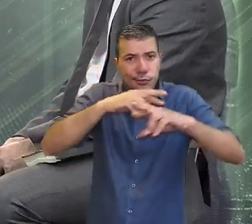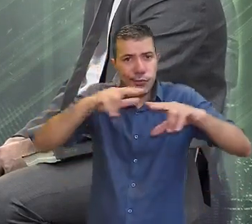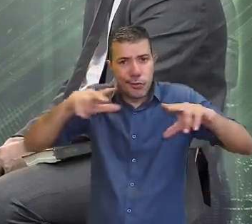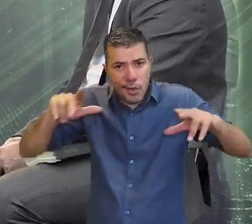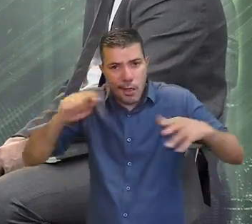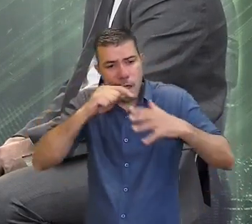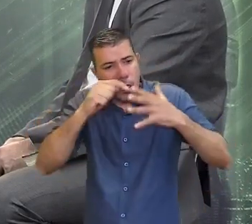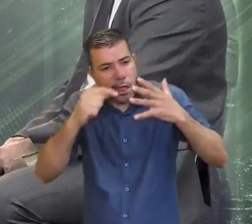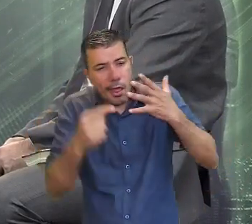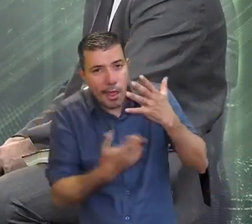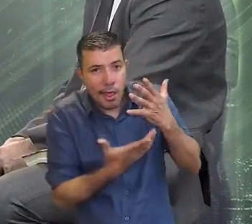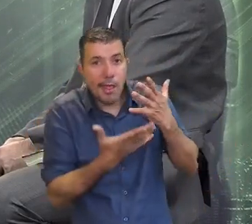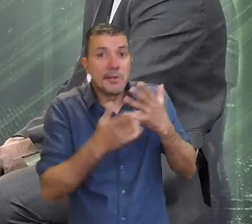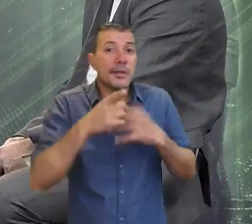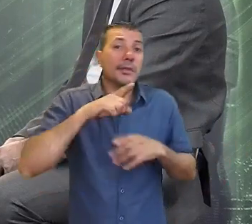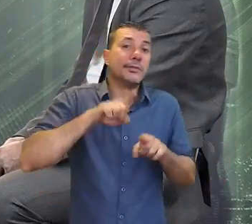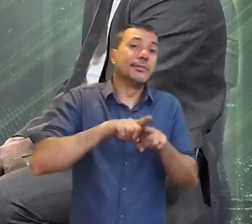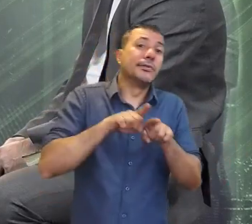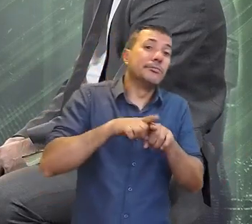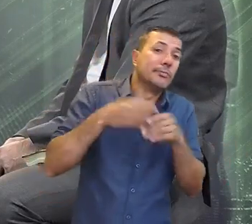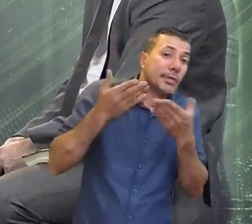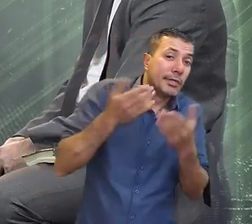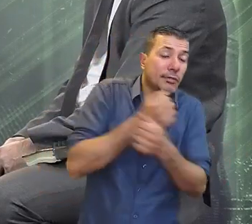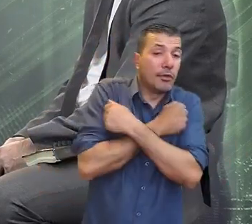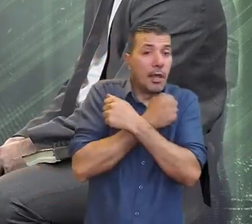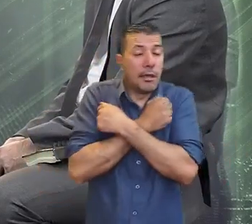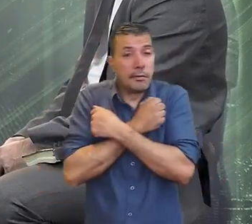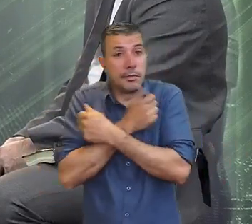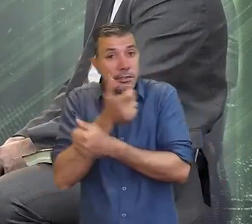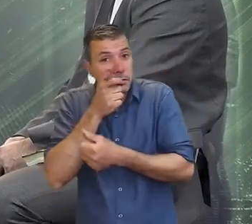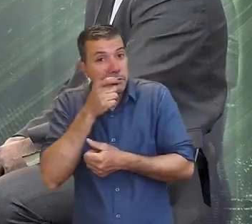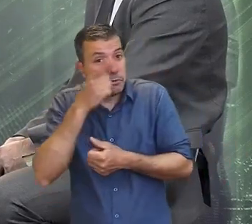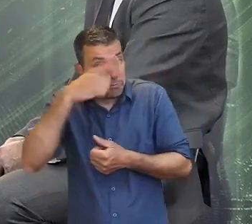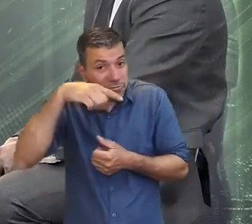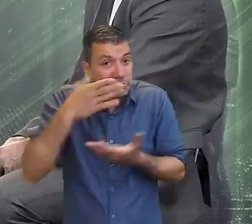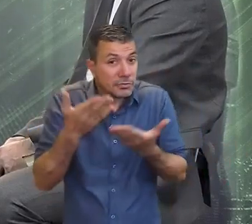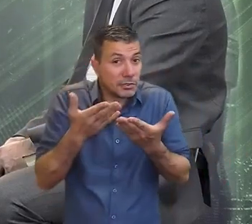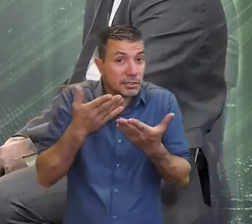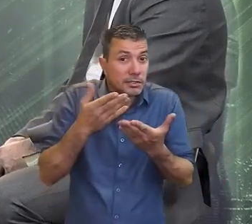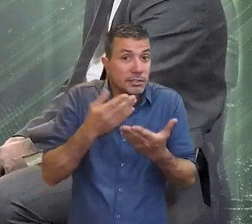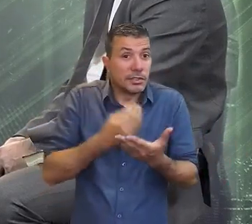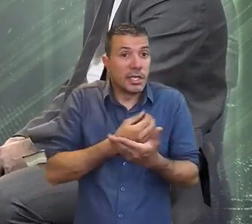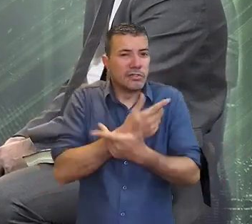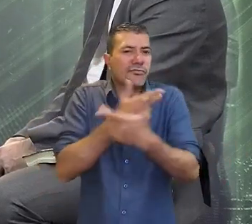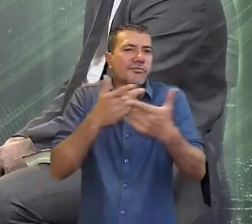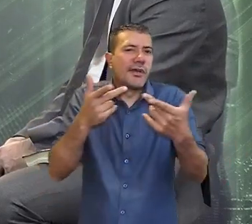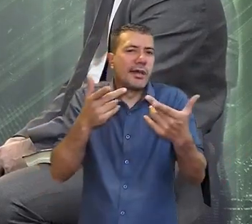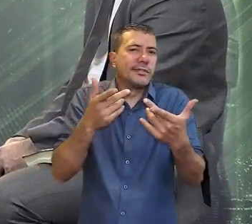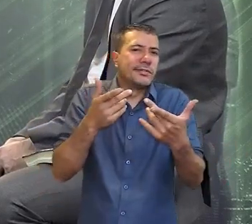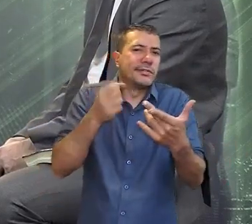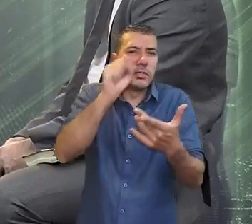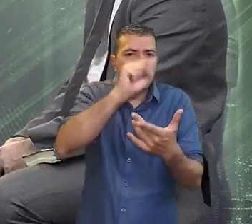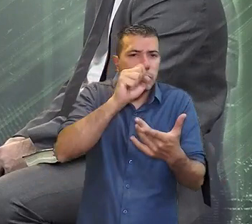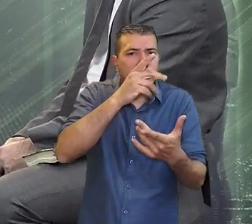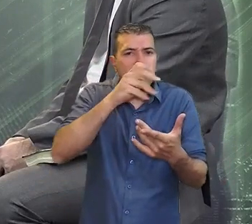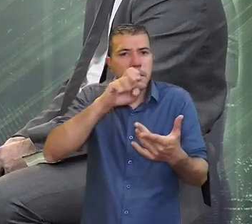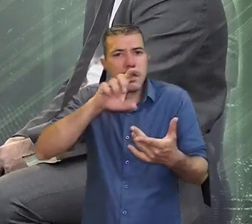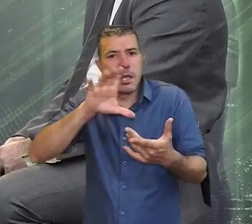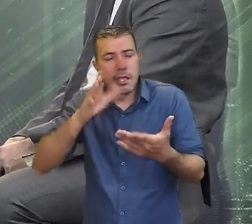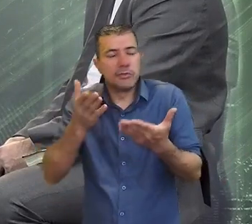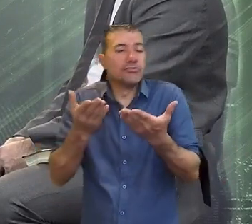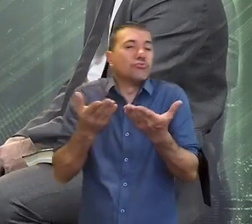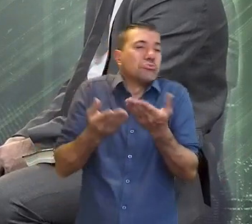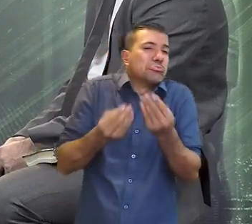para eles, pastor. Também gostaria de deixar um abraço para vocês, sei que vocês estão assistindo, e as várias igrejas aqui da APL também, que já tive o privilégio